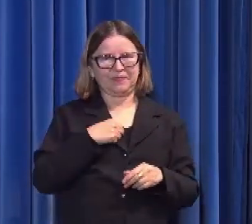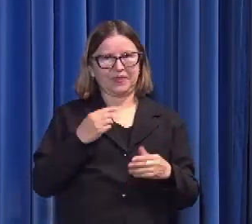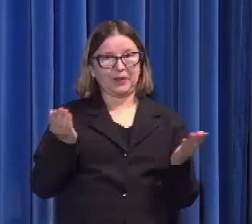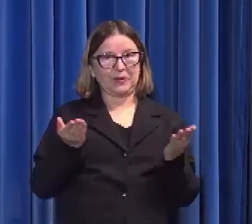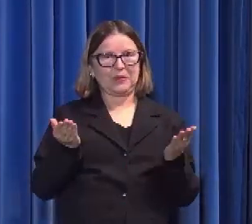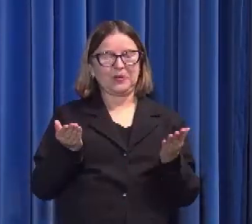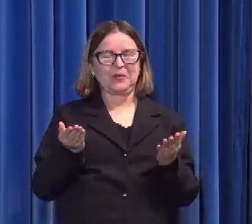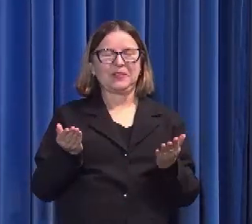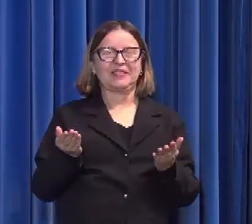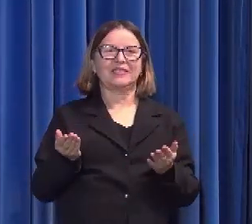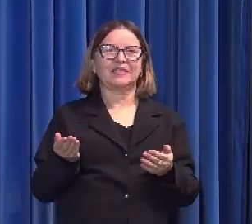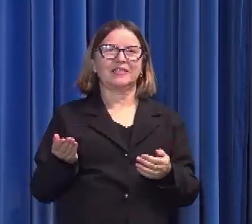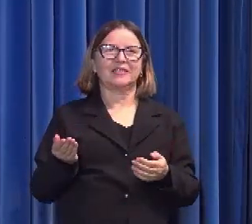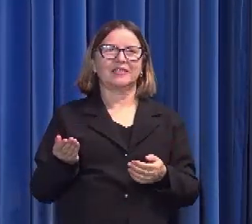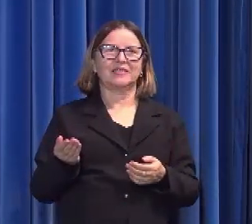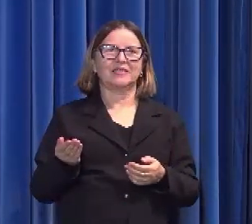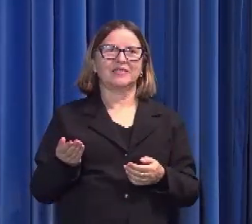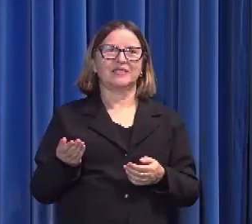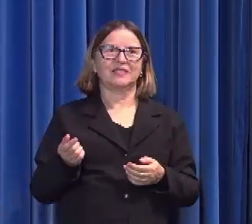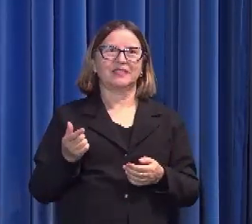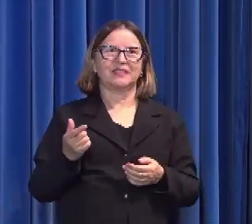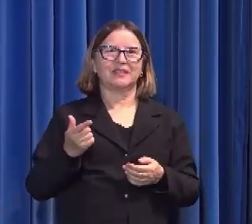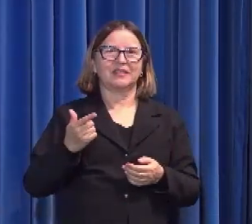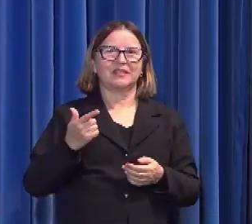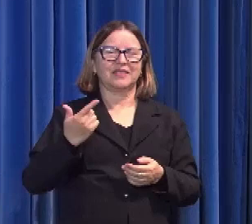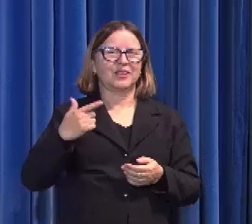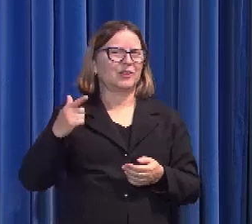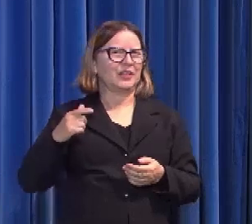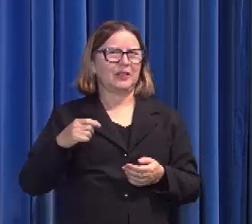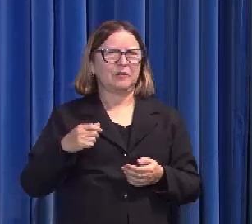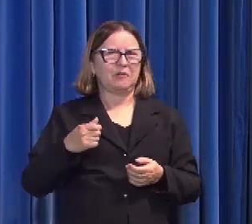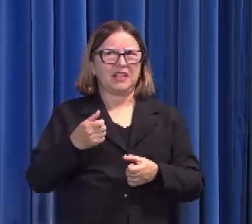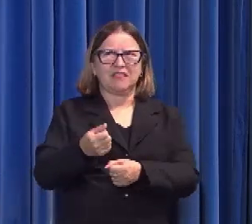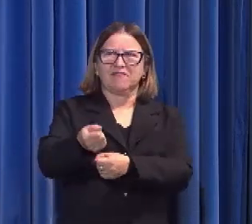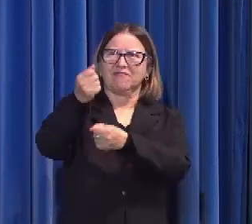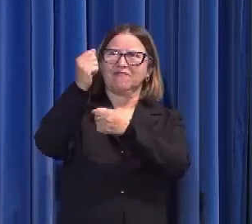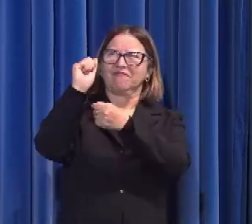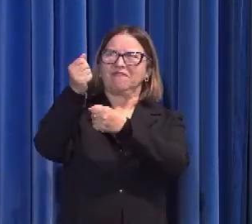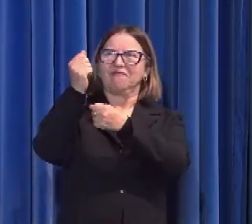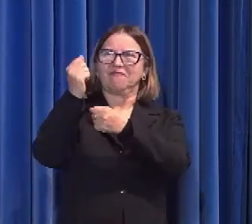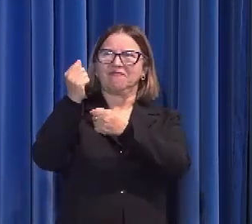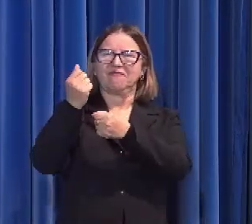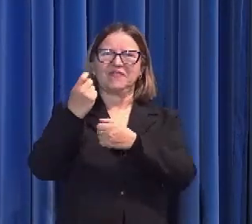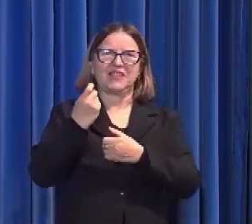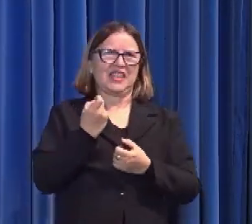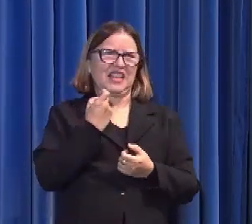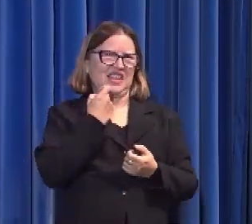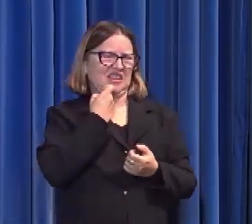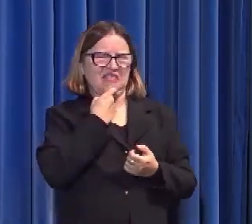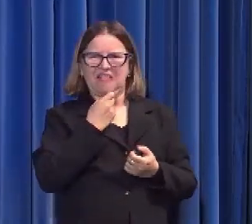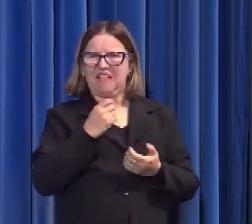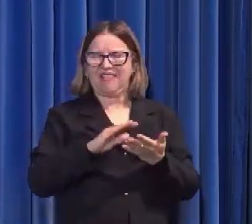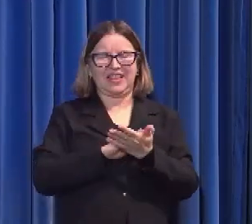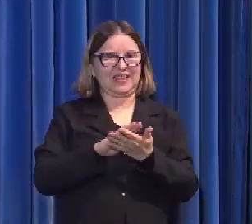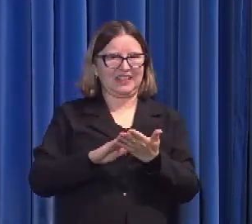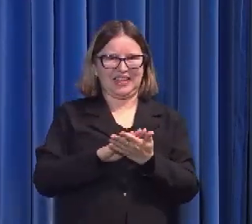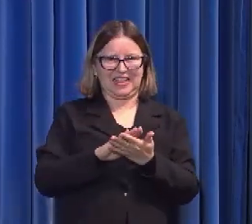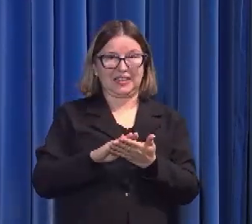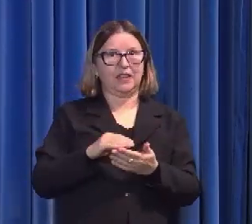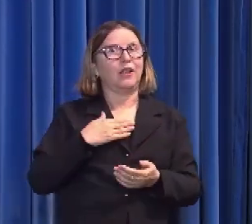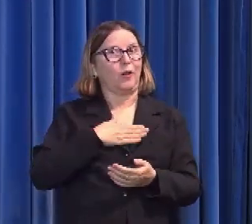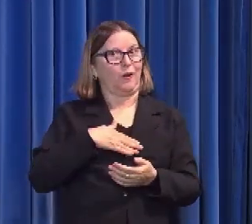não tenho mais Traia de pesca eu gosto de pescar É mas eu não tenho Traia de